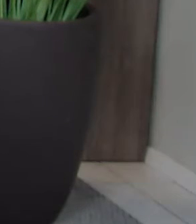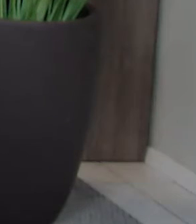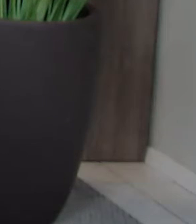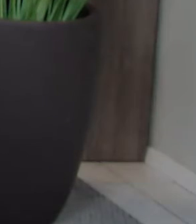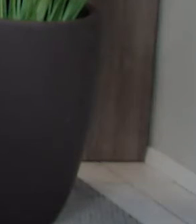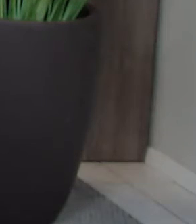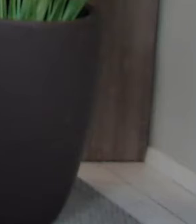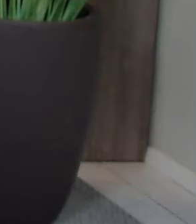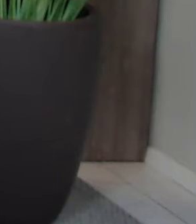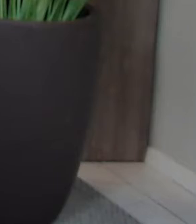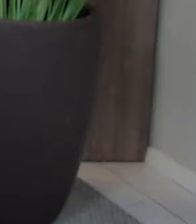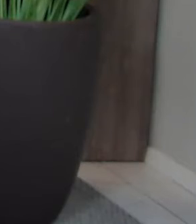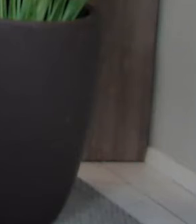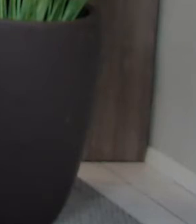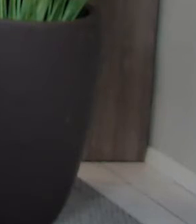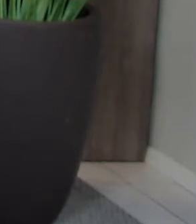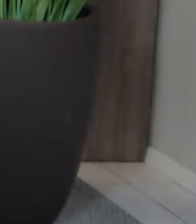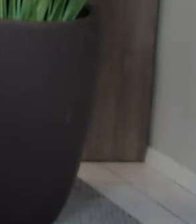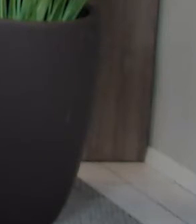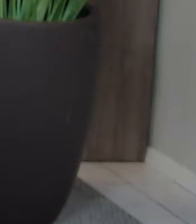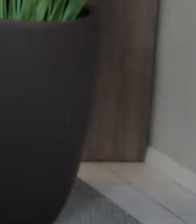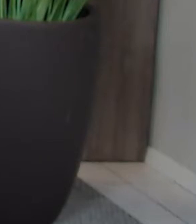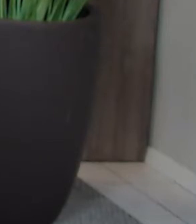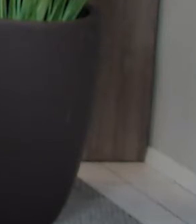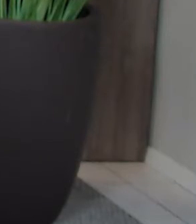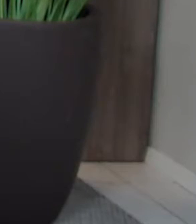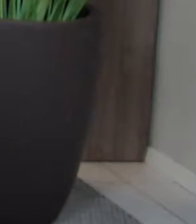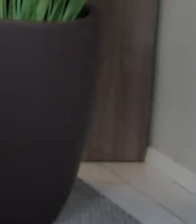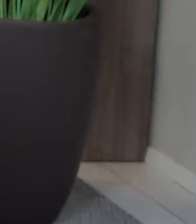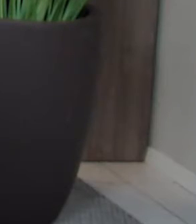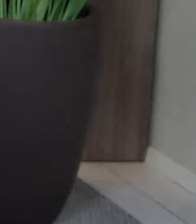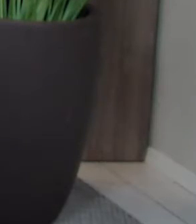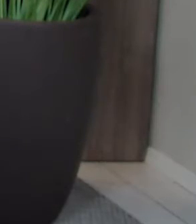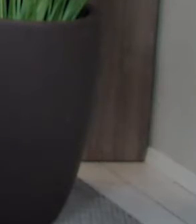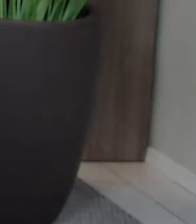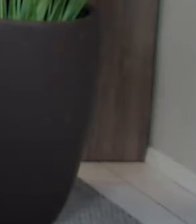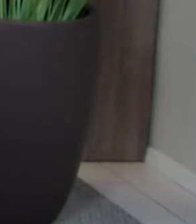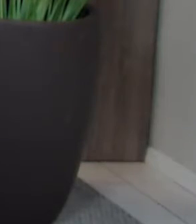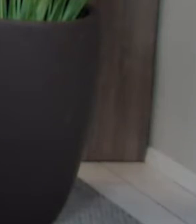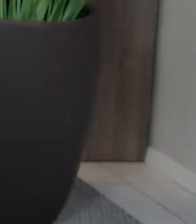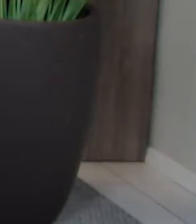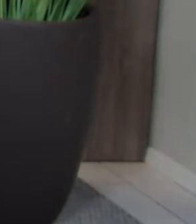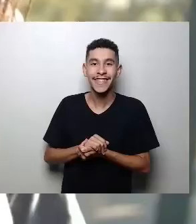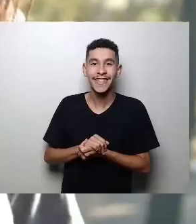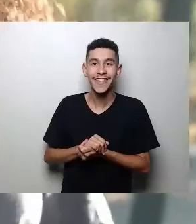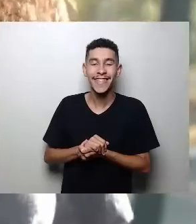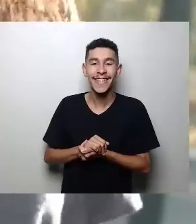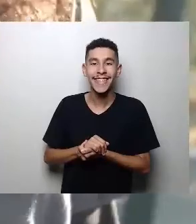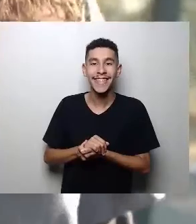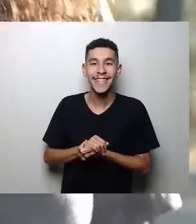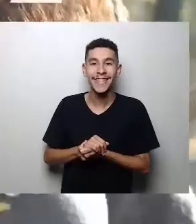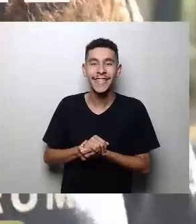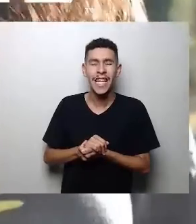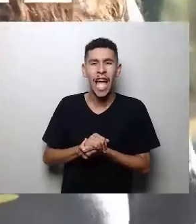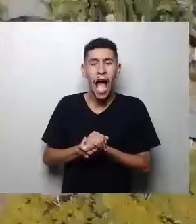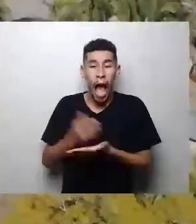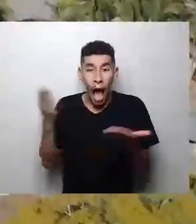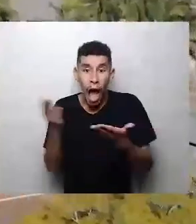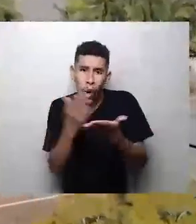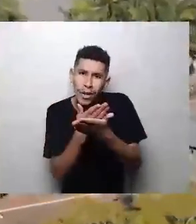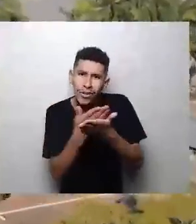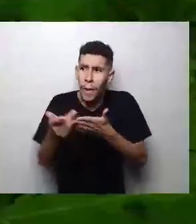física conosco aqui na Unesc. Tudo isso que está nos apresentando o professor Johnny Márcio. Fazemos um intervalo, já voltamos. É hora de